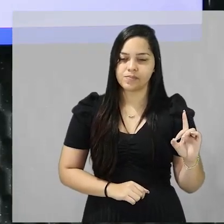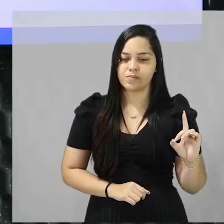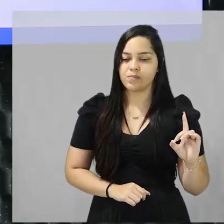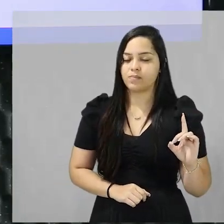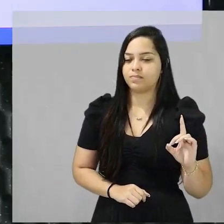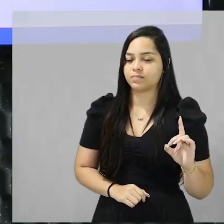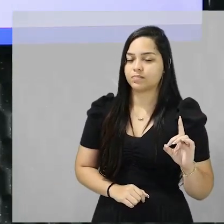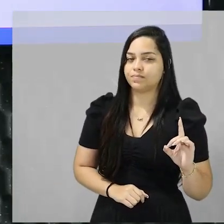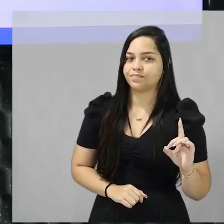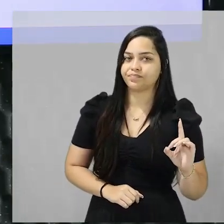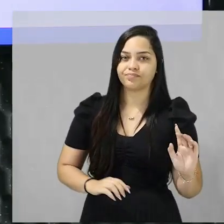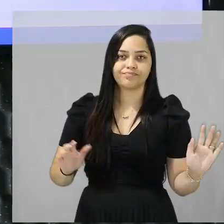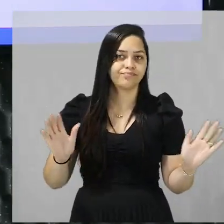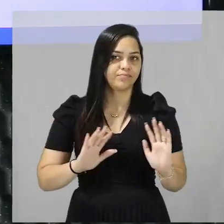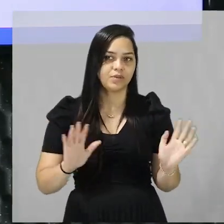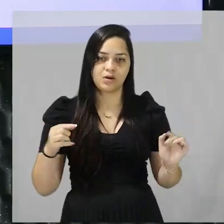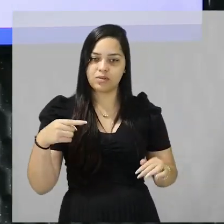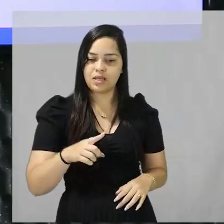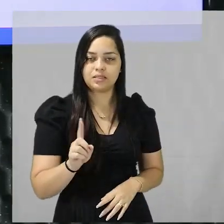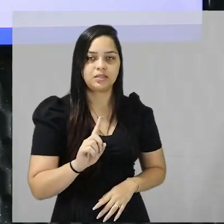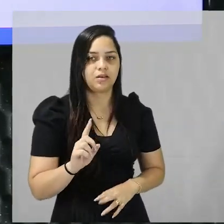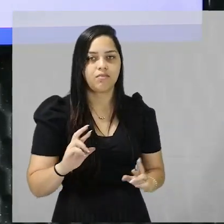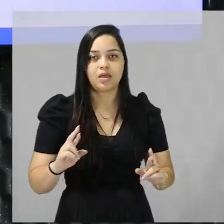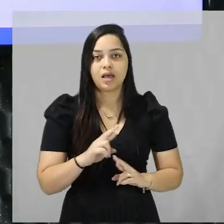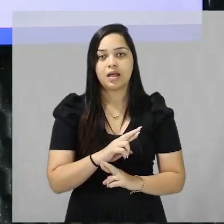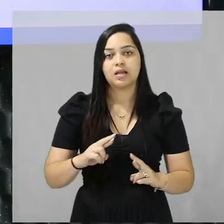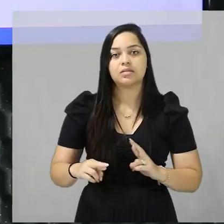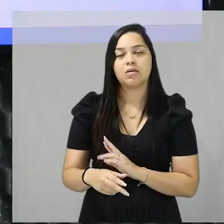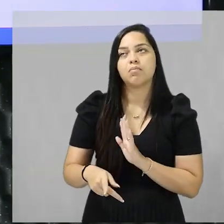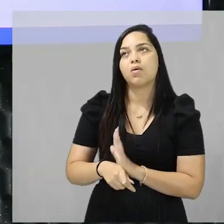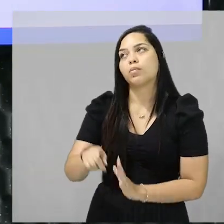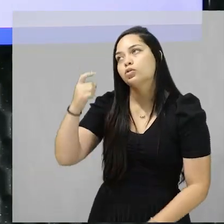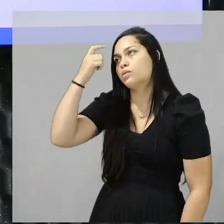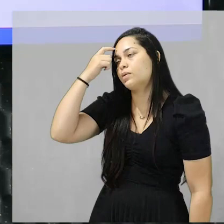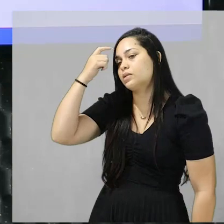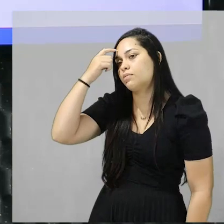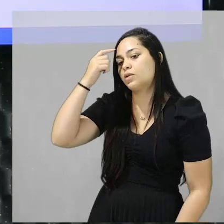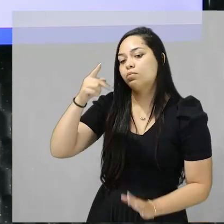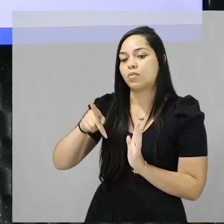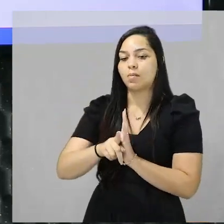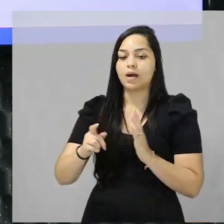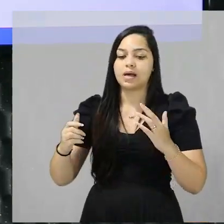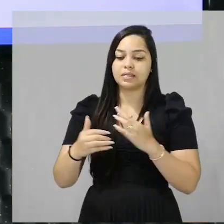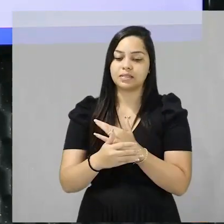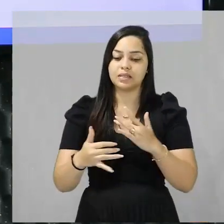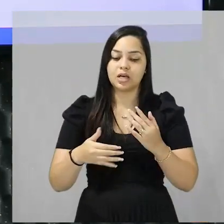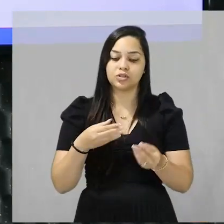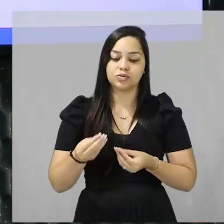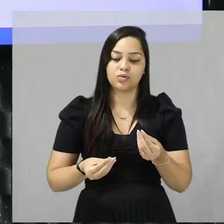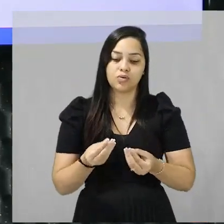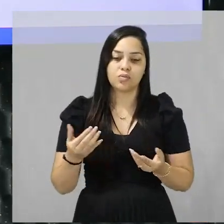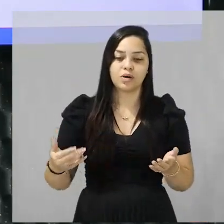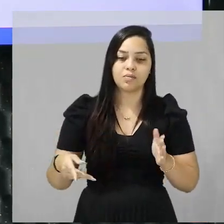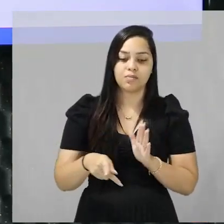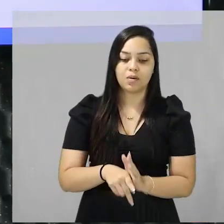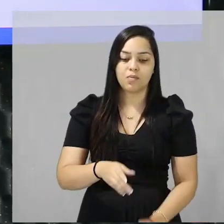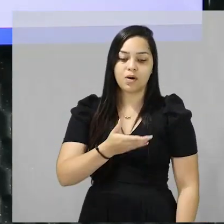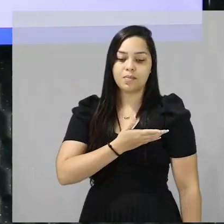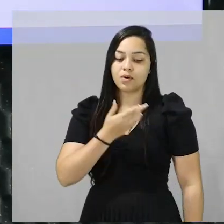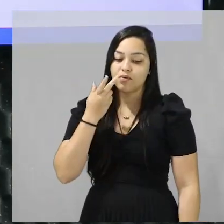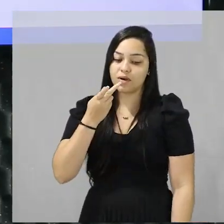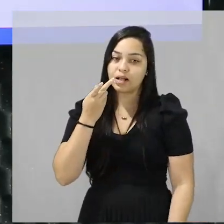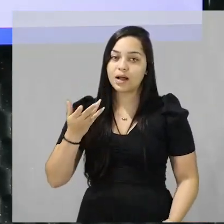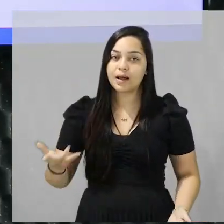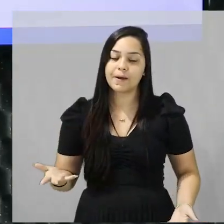de cidade ideal. Não é esta a questão de idealizar, tornar a cidade como talvez o nosso amigo Platão